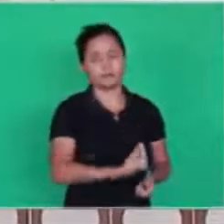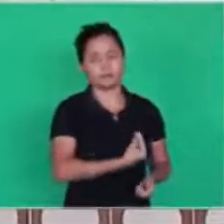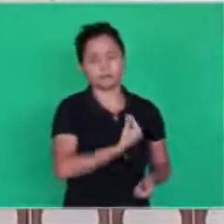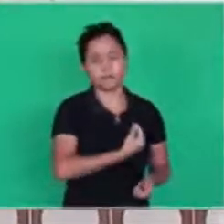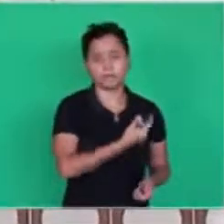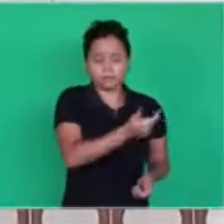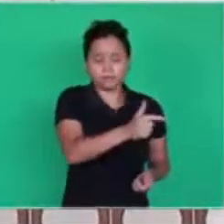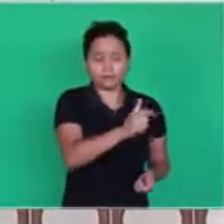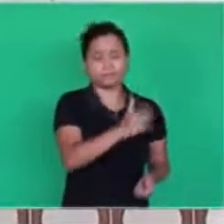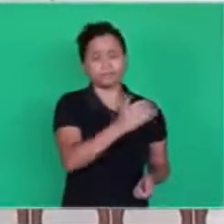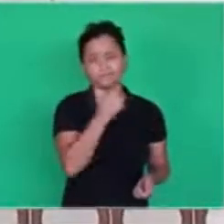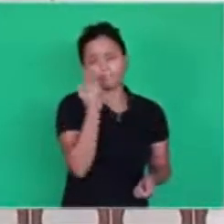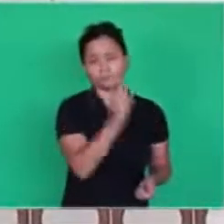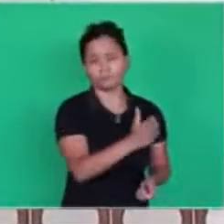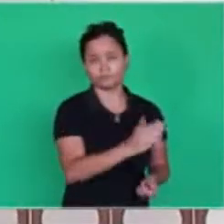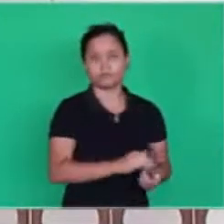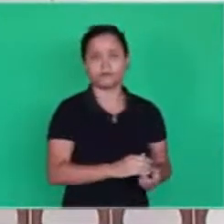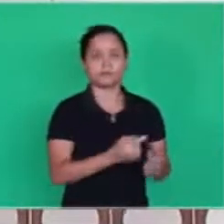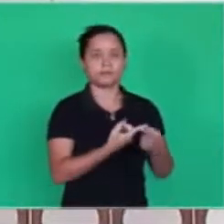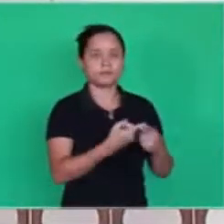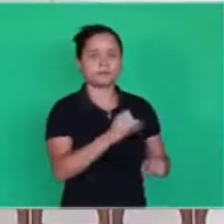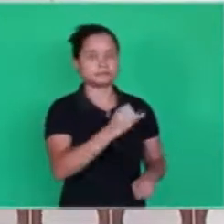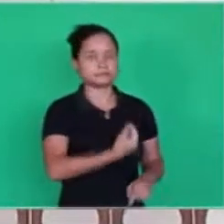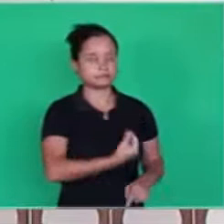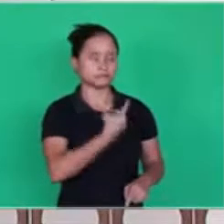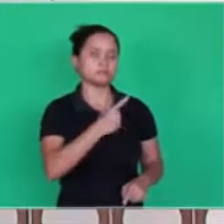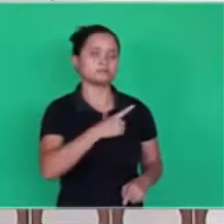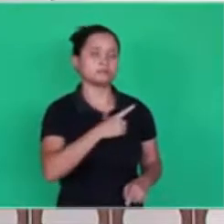Mas tudo que tem vida morre aqui.